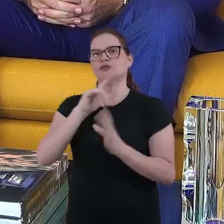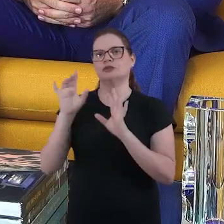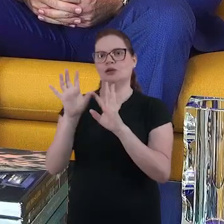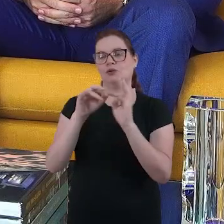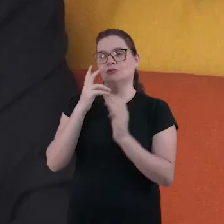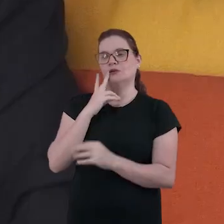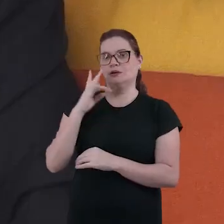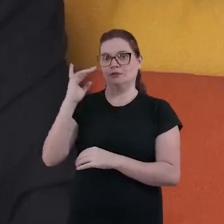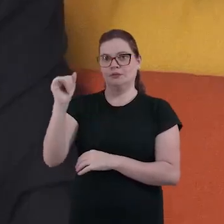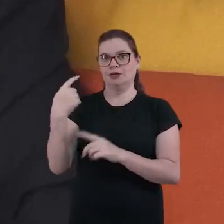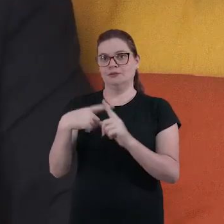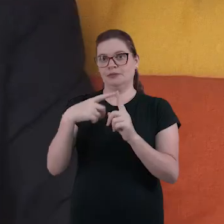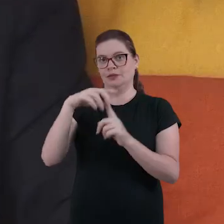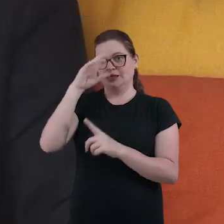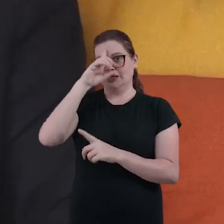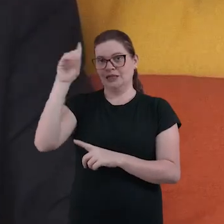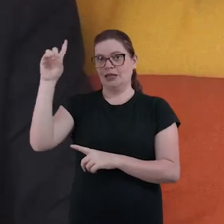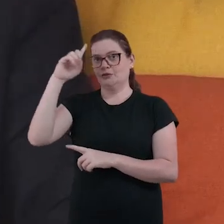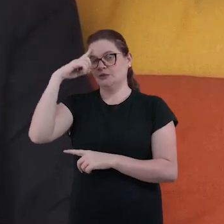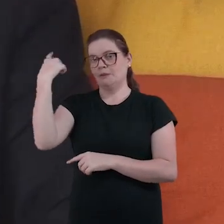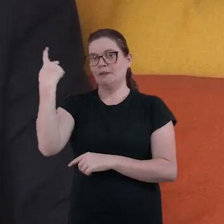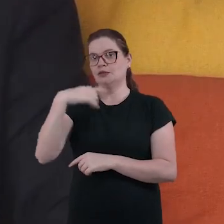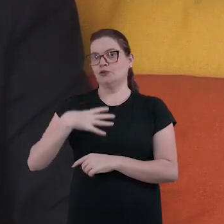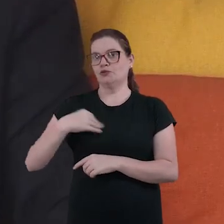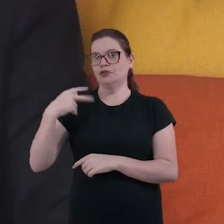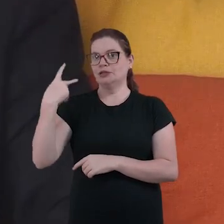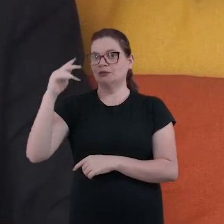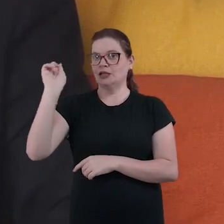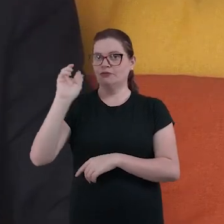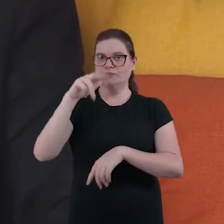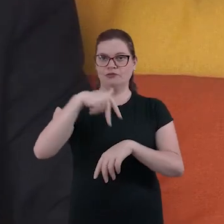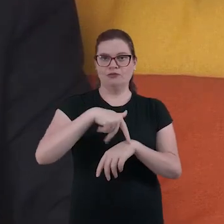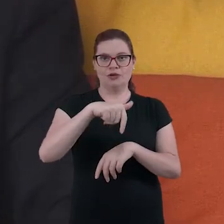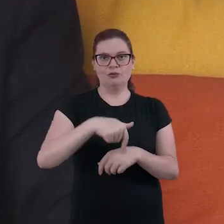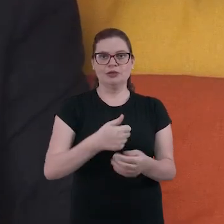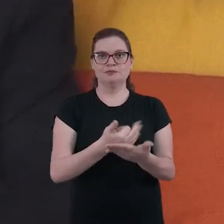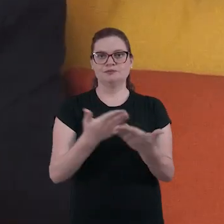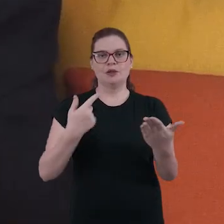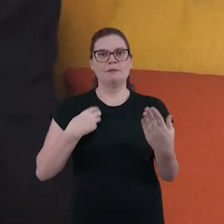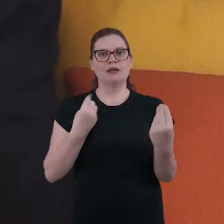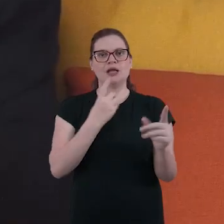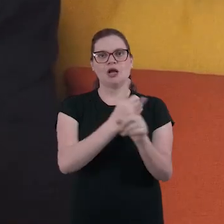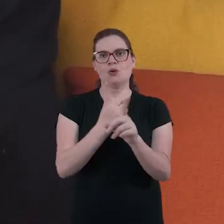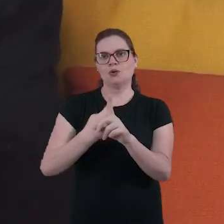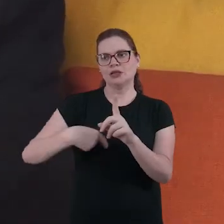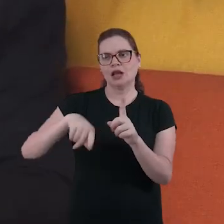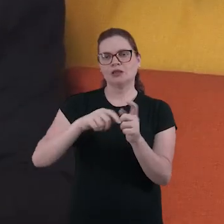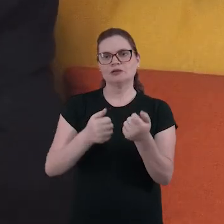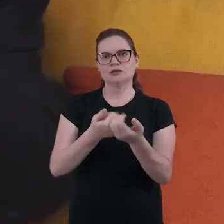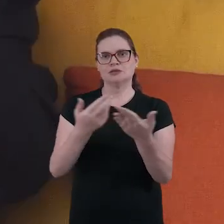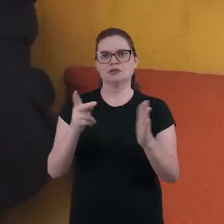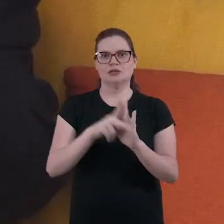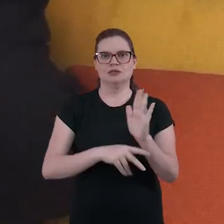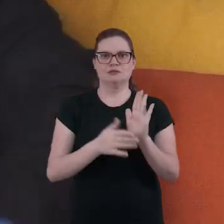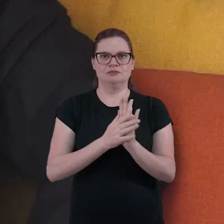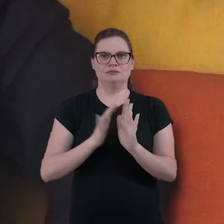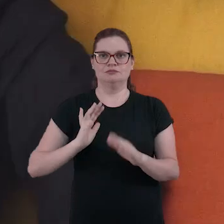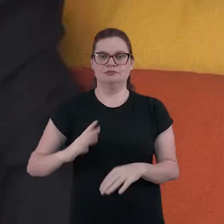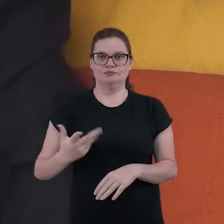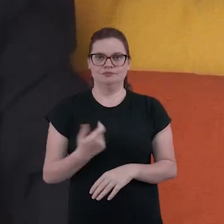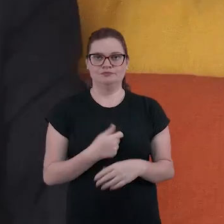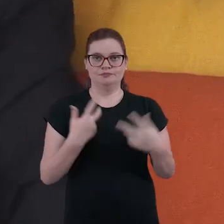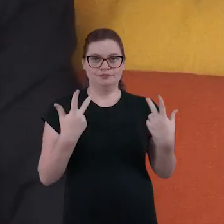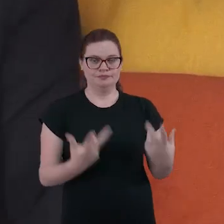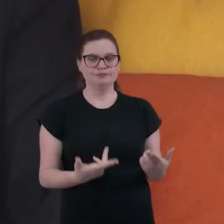nosso encontro. E vejam que o guisado fala exatamente, né, do cordeiro que foi morto e foi